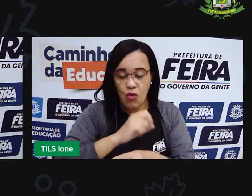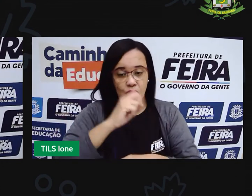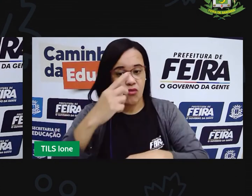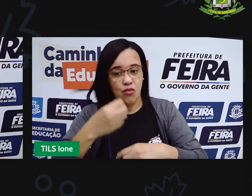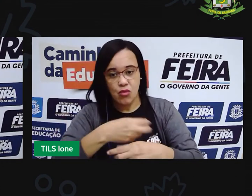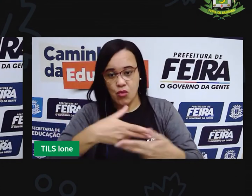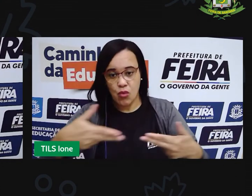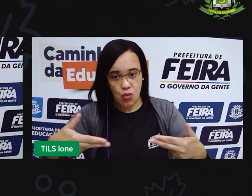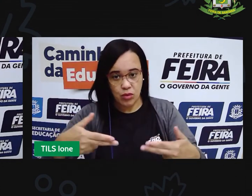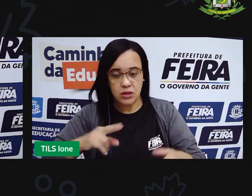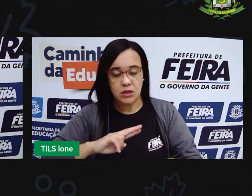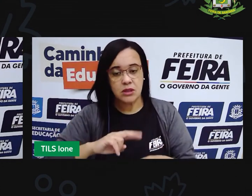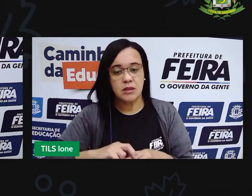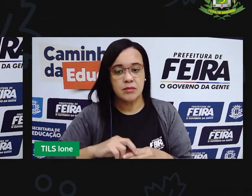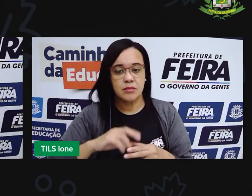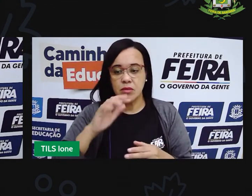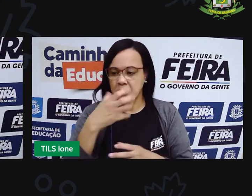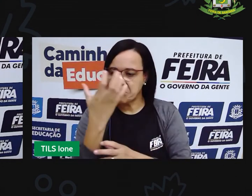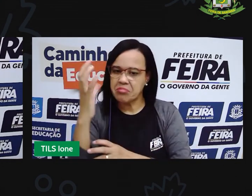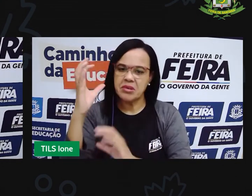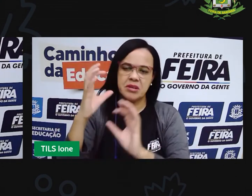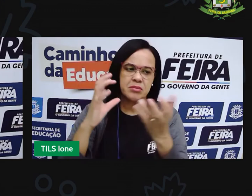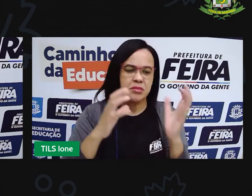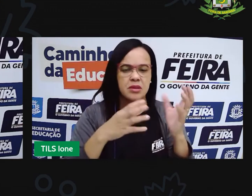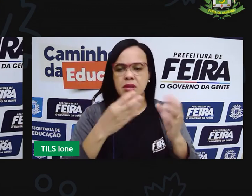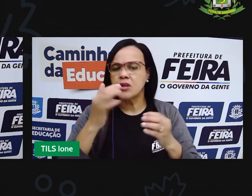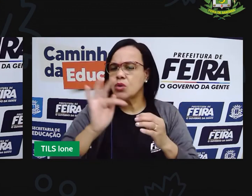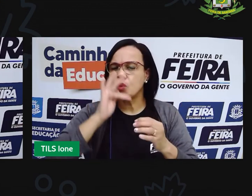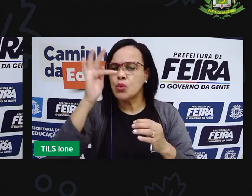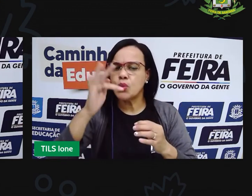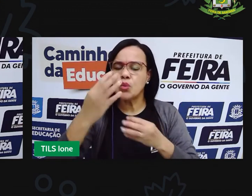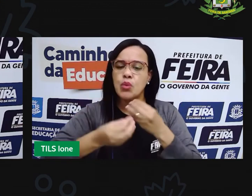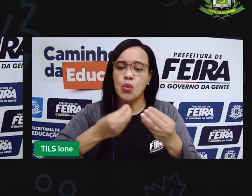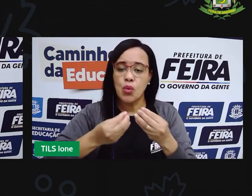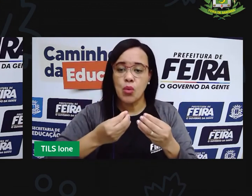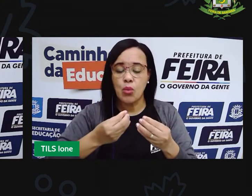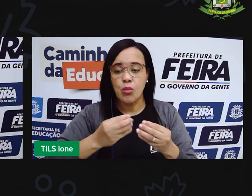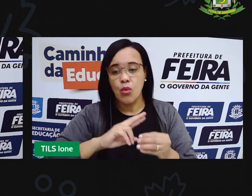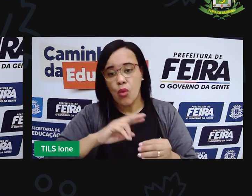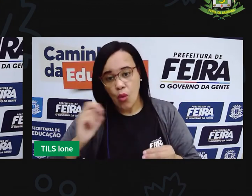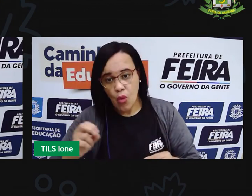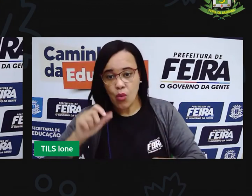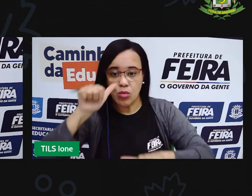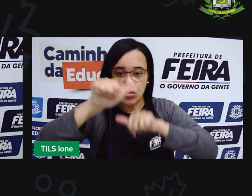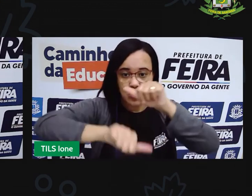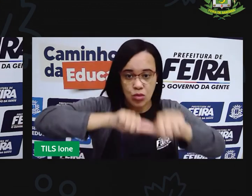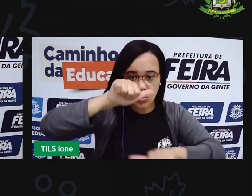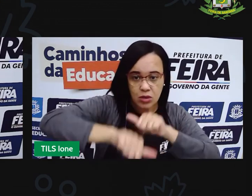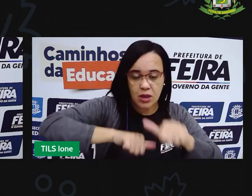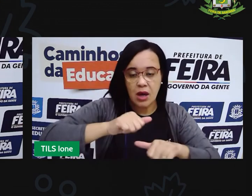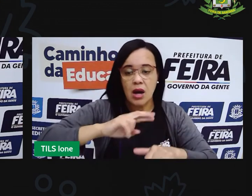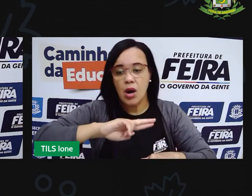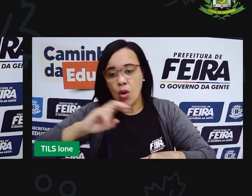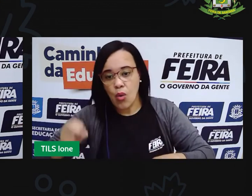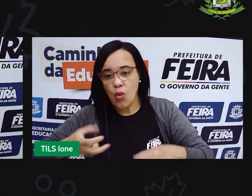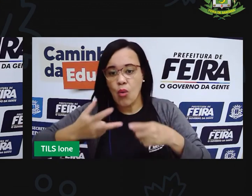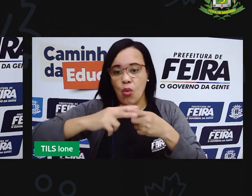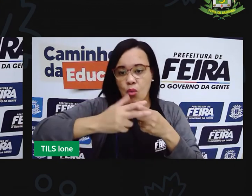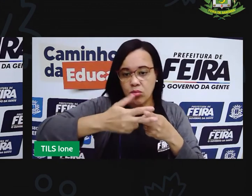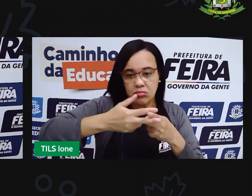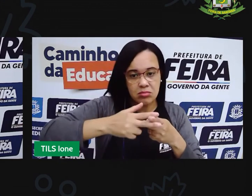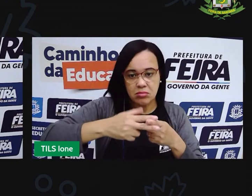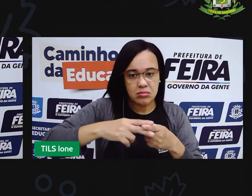meio ambiente? Será que você pode trocar ou consertar ao invés de comprar algo